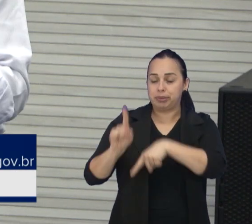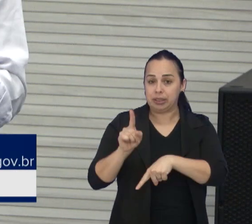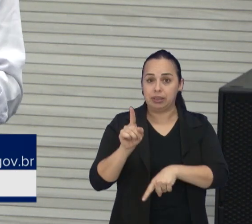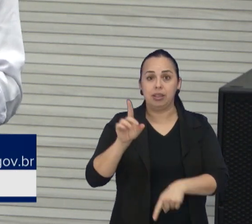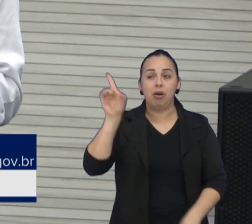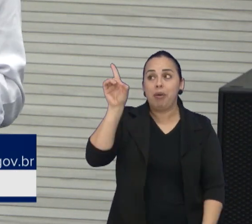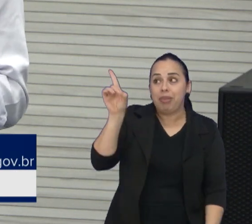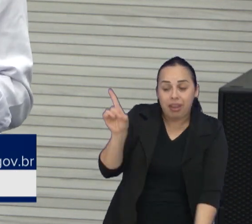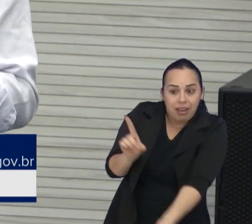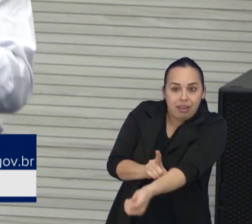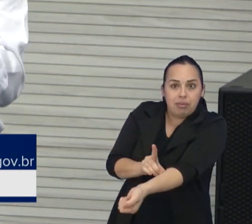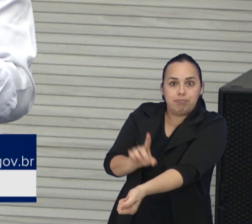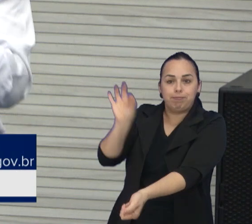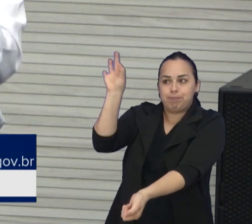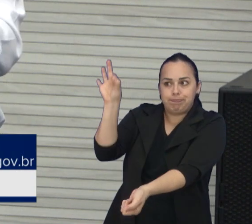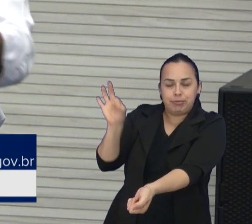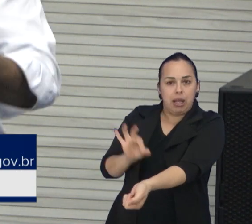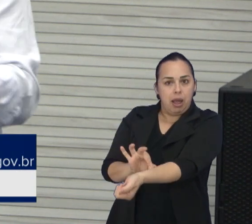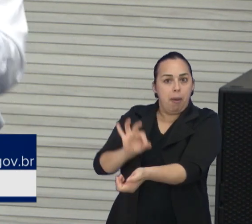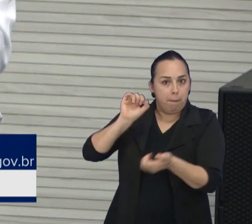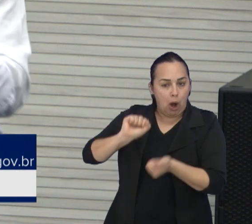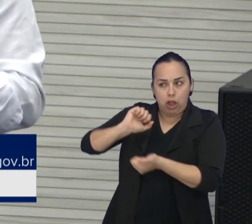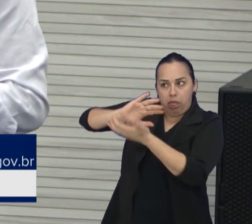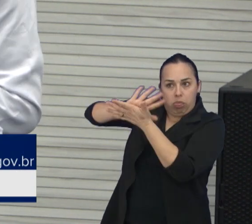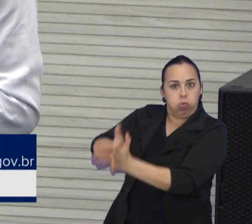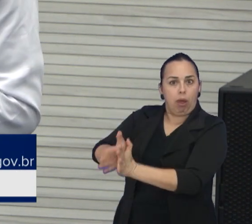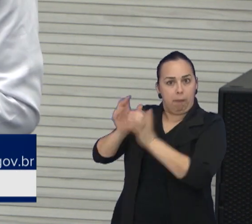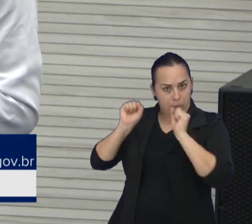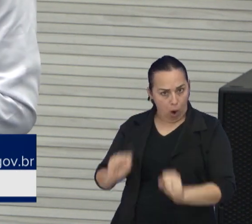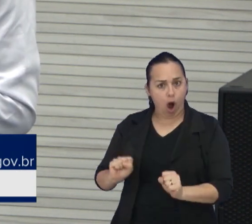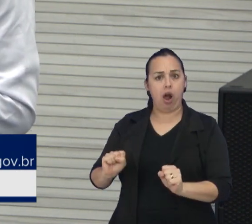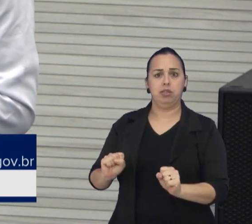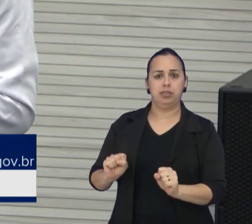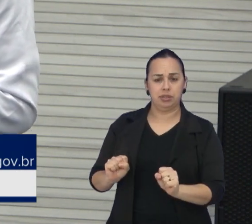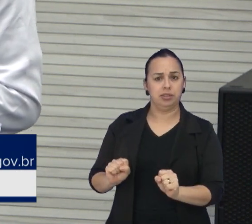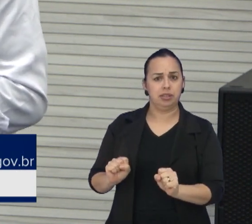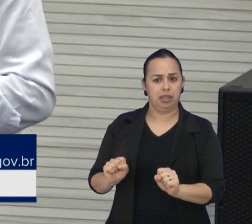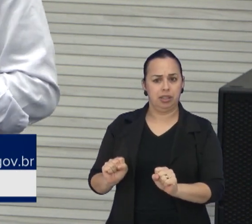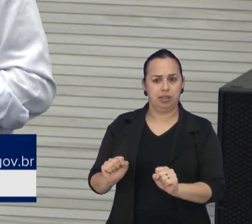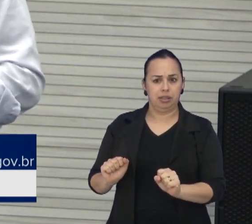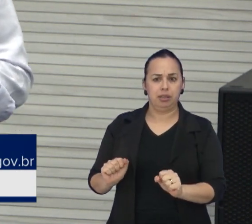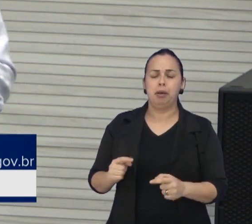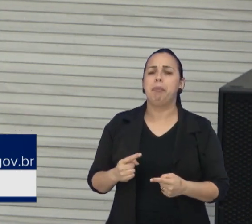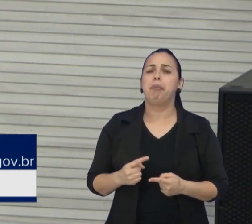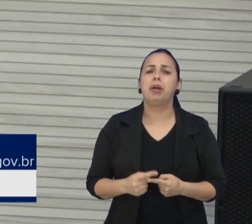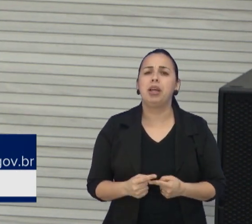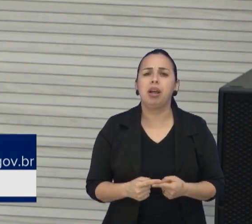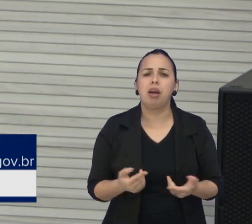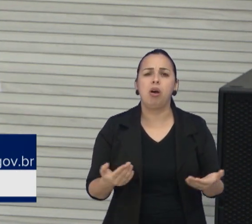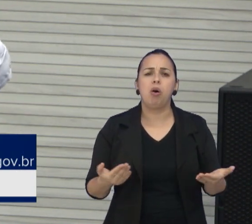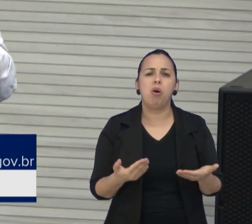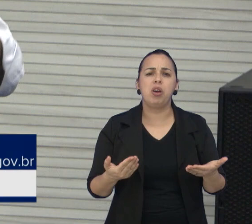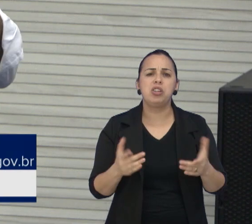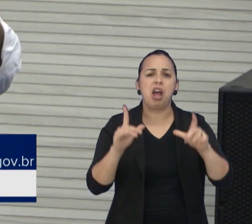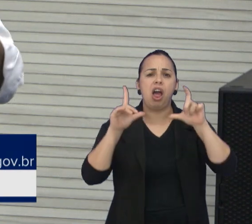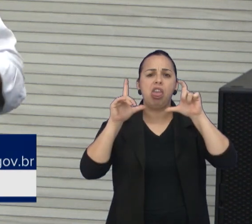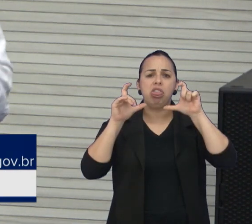um mosquito que pode ser matado, pode ser enfrentado, não é? Por que hoje as mídias